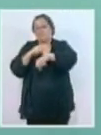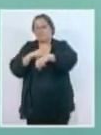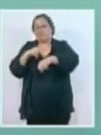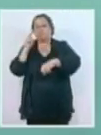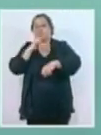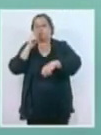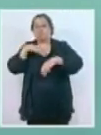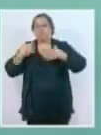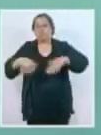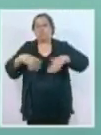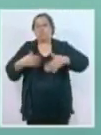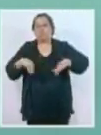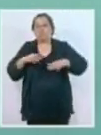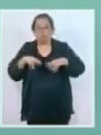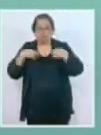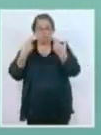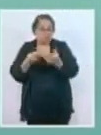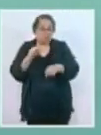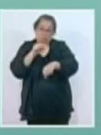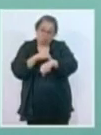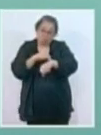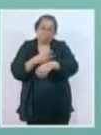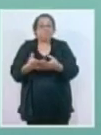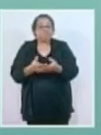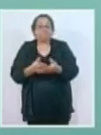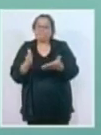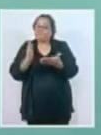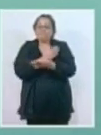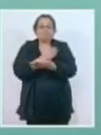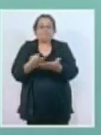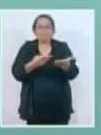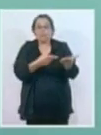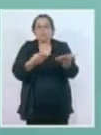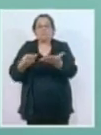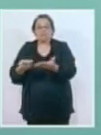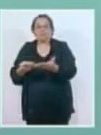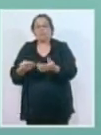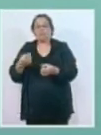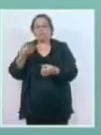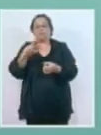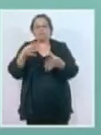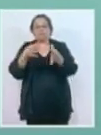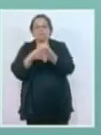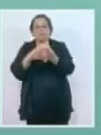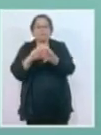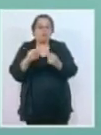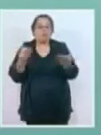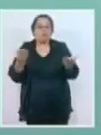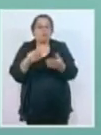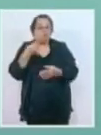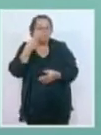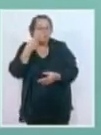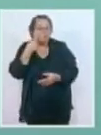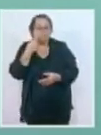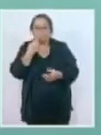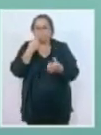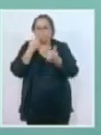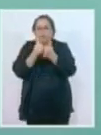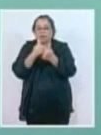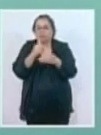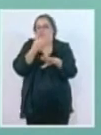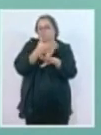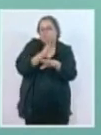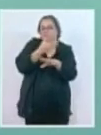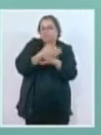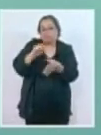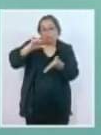demais que terminamos as sessões recentemente, e algumas visitas ao terceiro setor. Agora eu vou acompanhar de perto. As atividades na